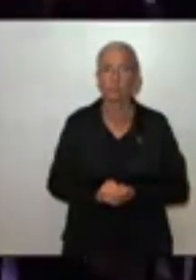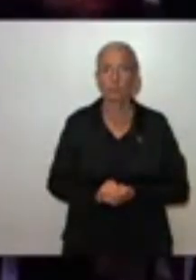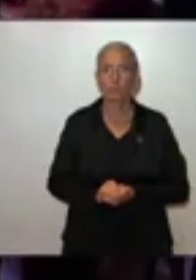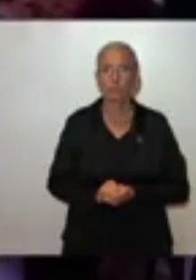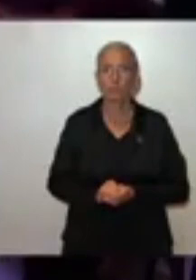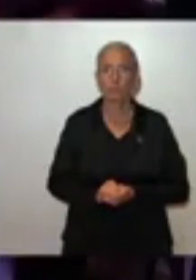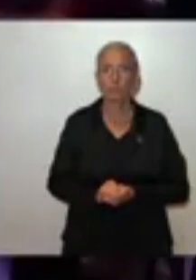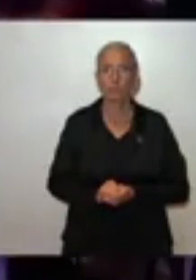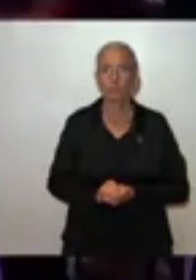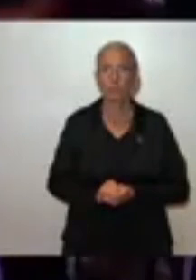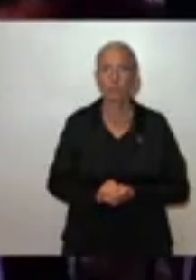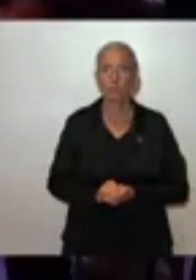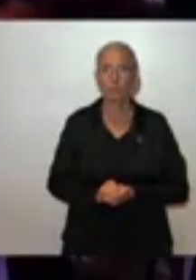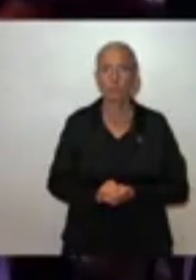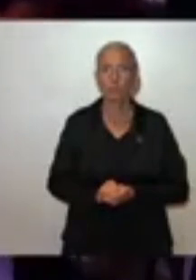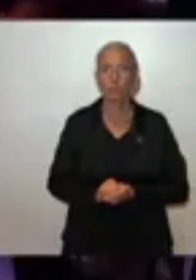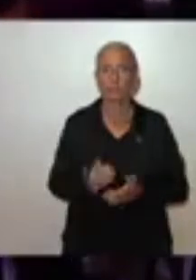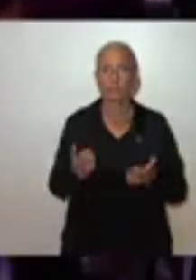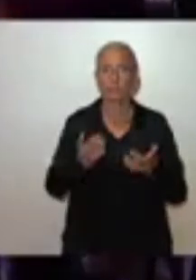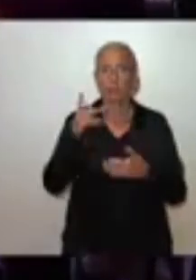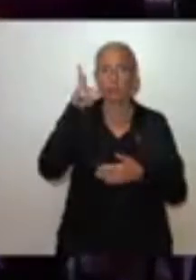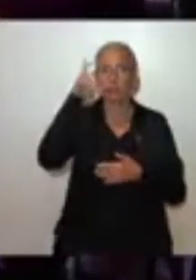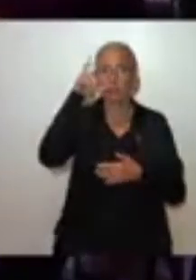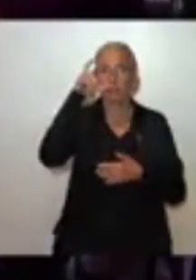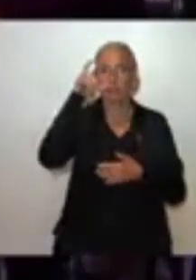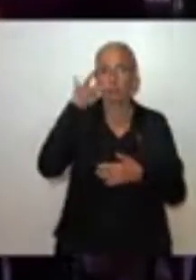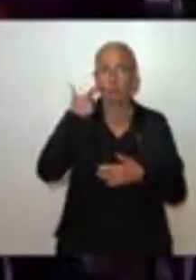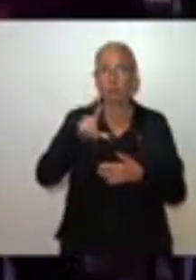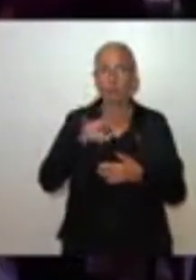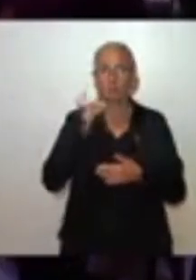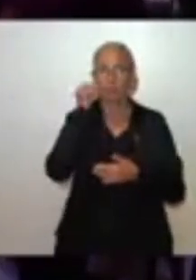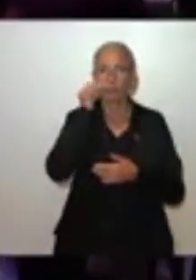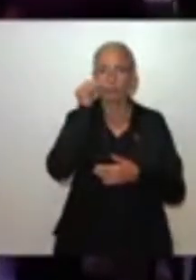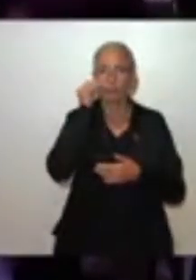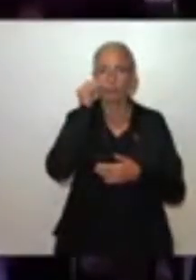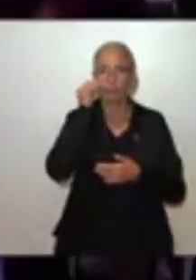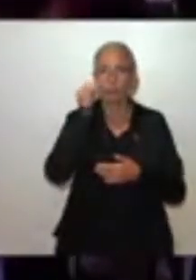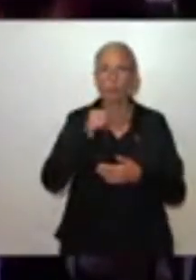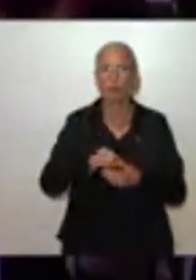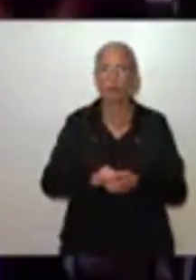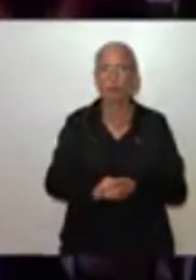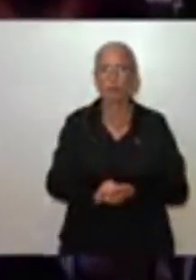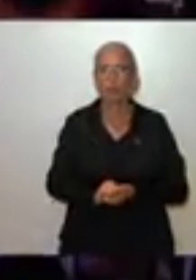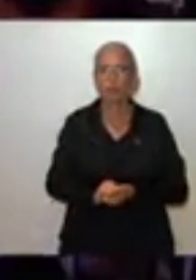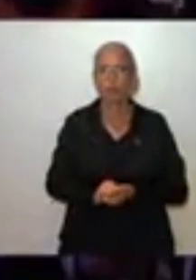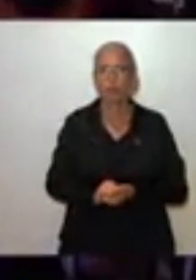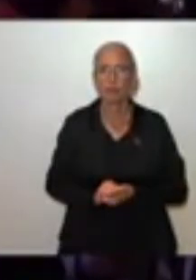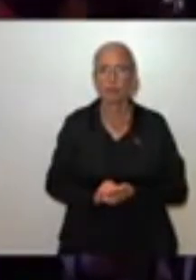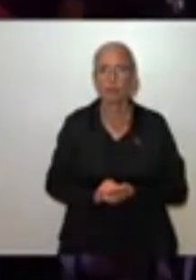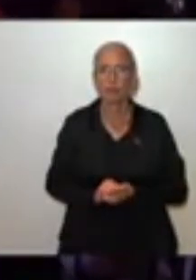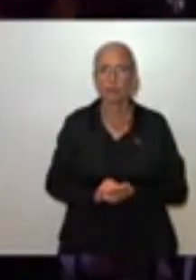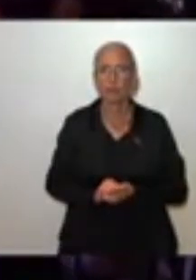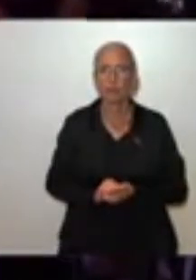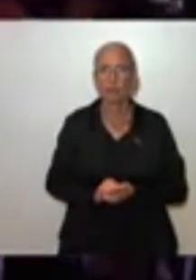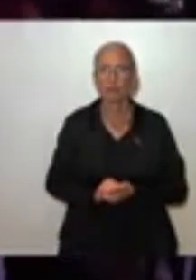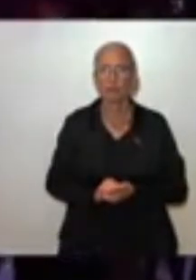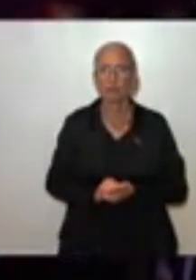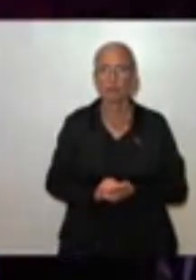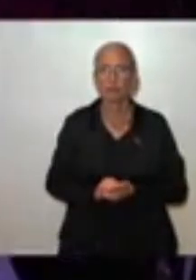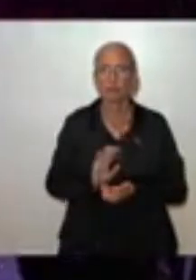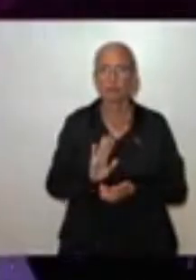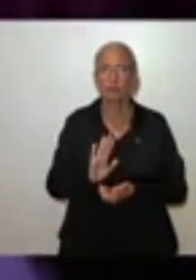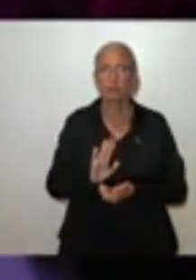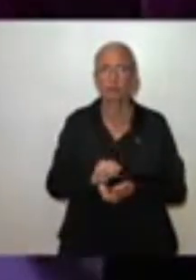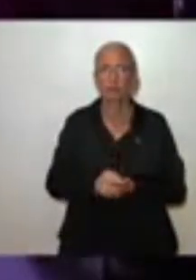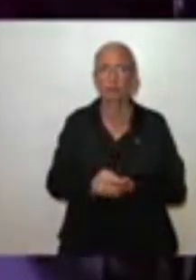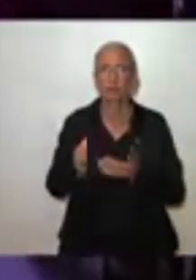E agora vocês se virem de frente por gentileza aproveitando que o público está de pé e eu quero